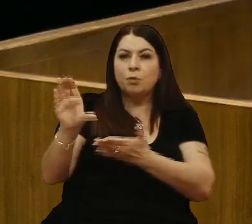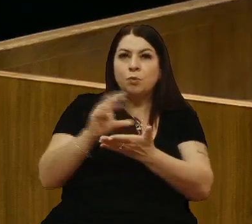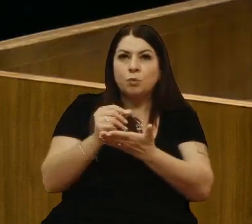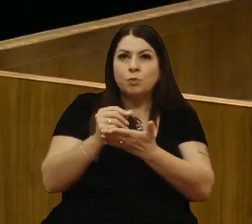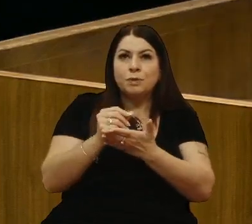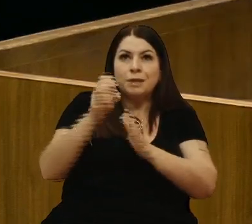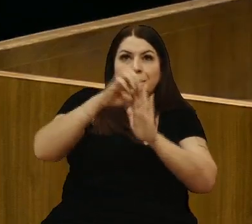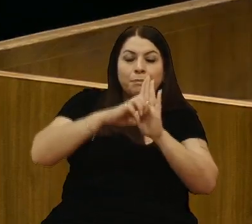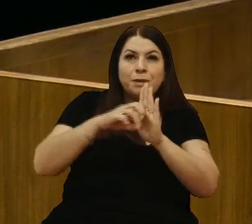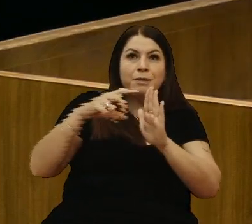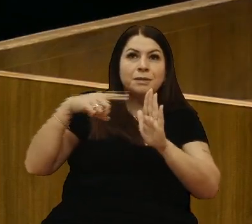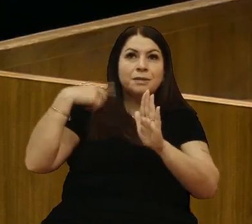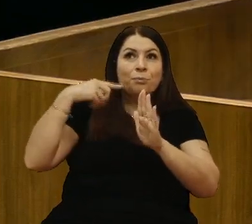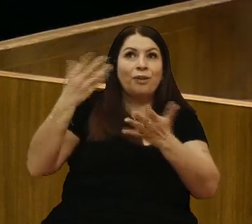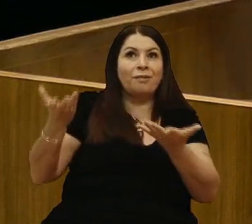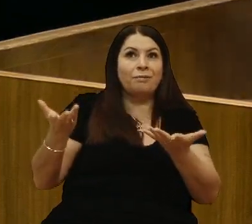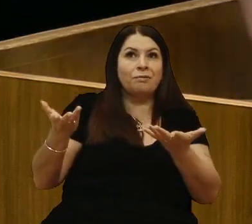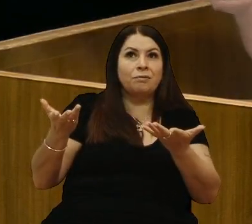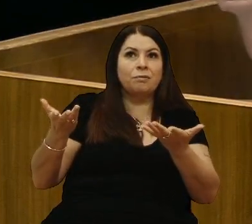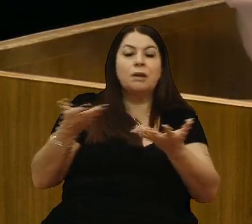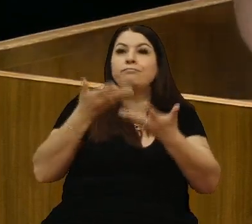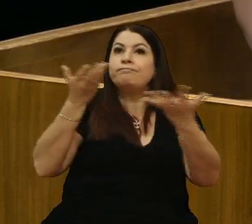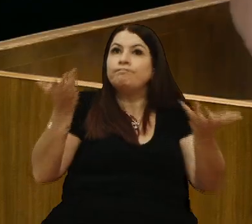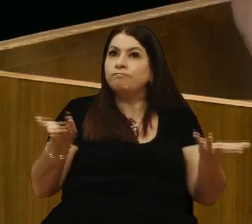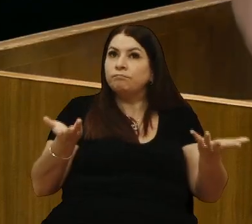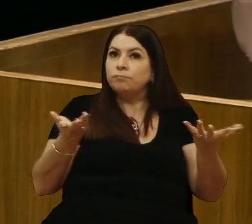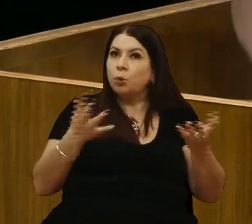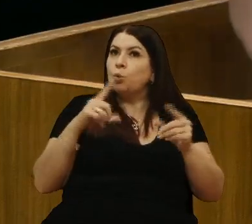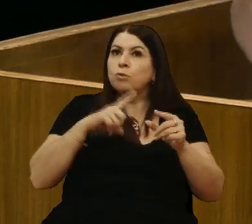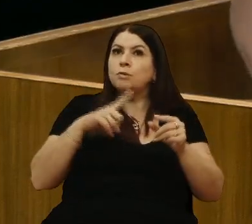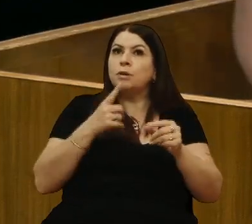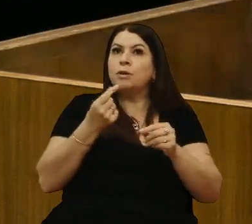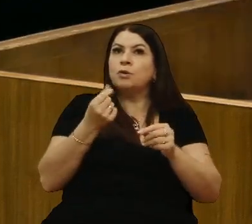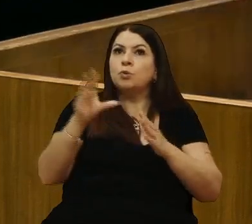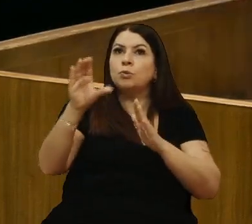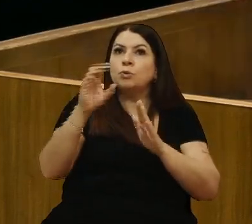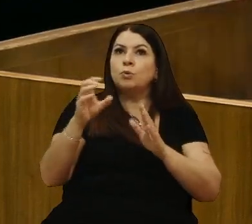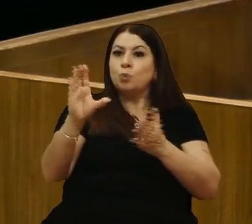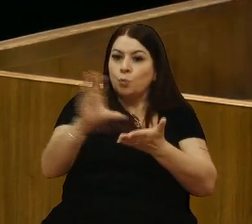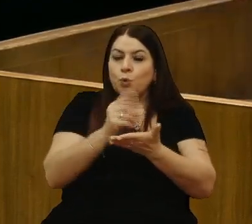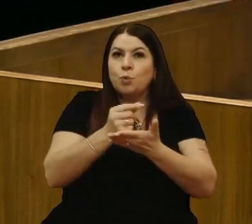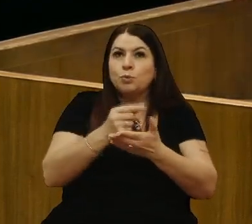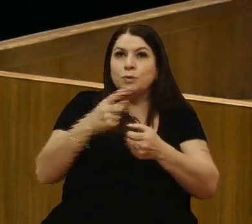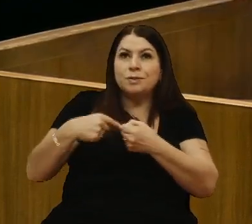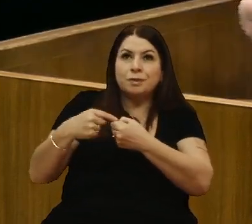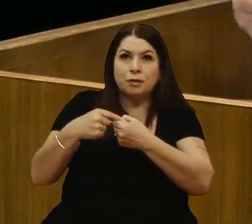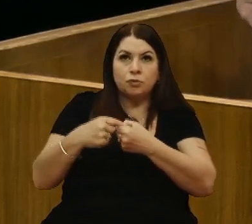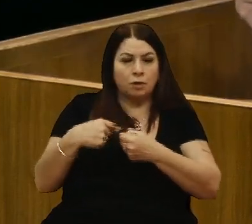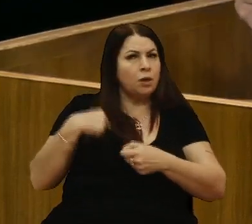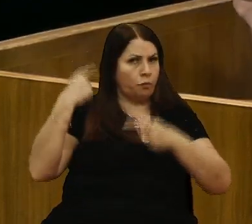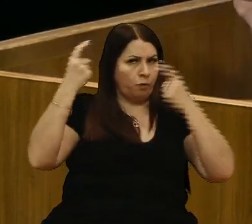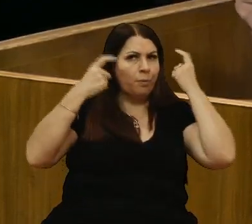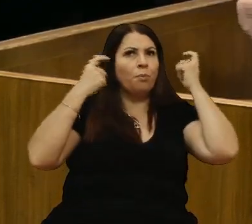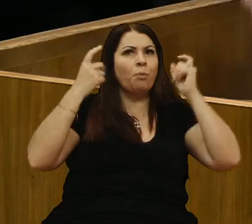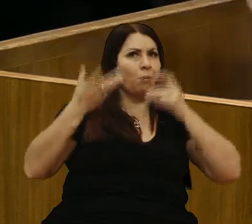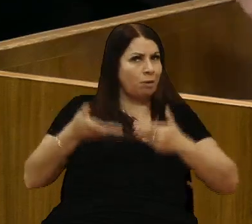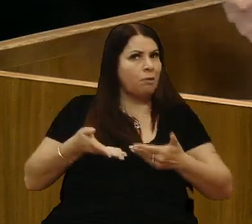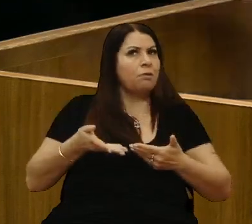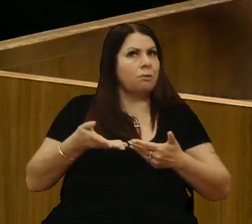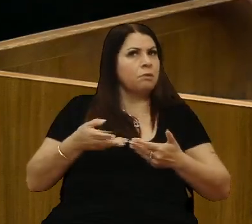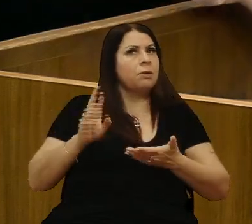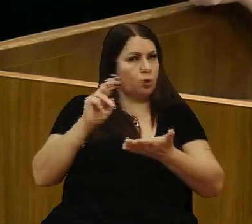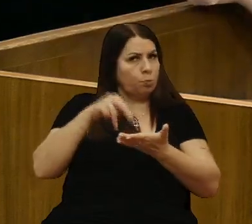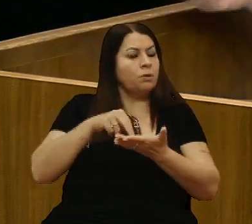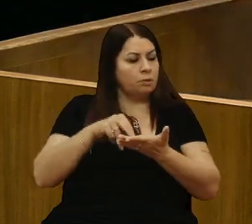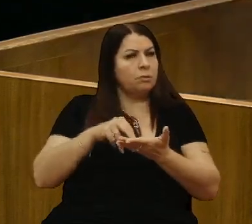emendas parlamentares. E aí, gente, onde é que está indo o recurso da nossa cidade? Eu fico preocupada aqui. Realmente eu